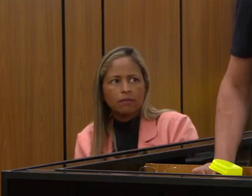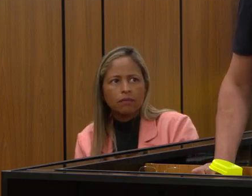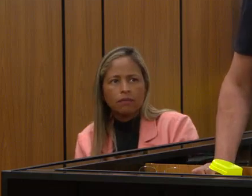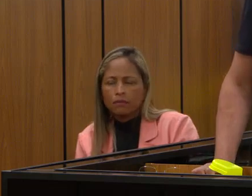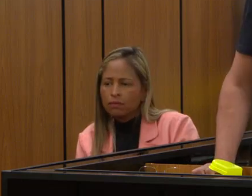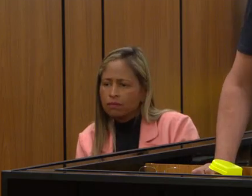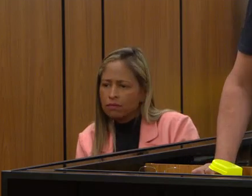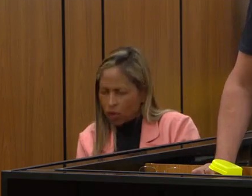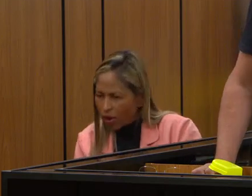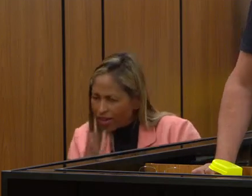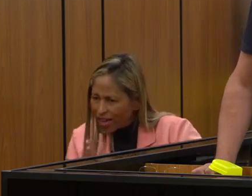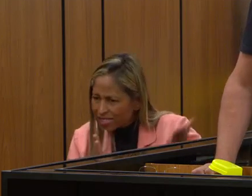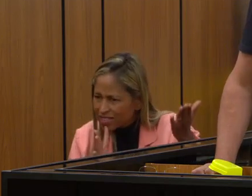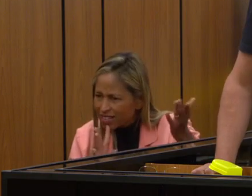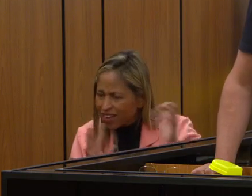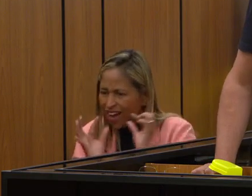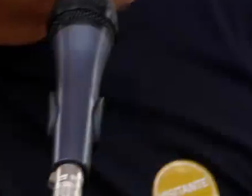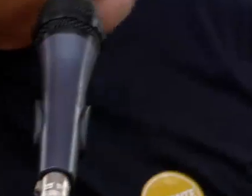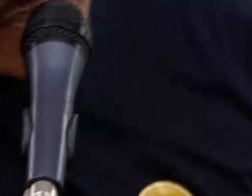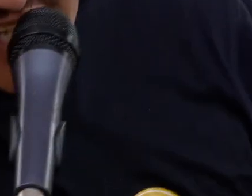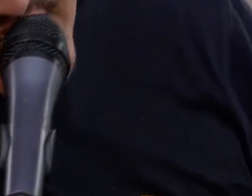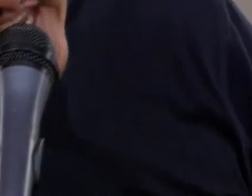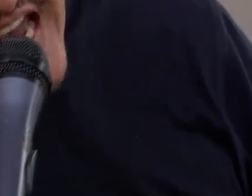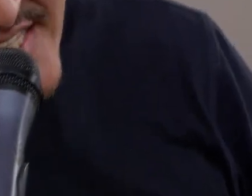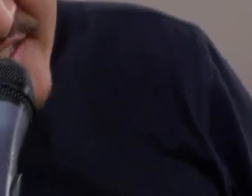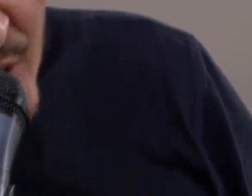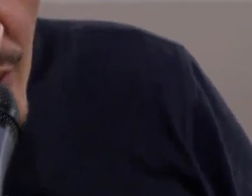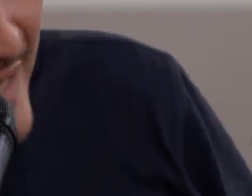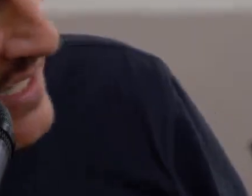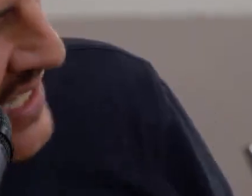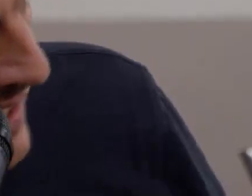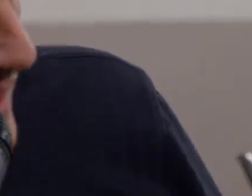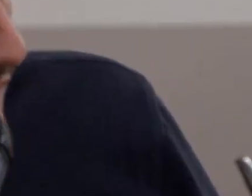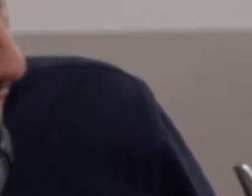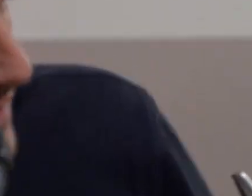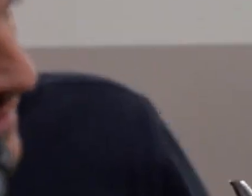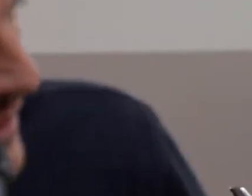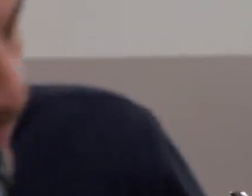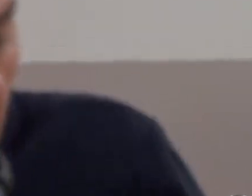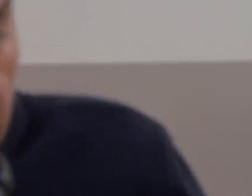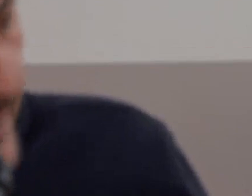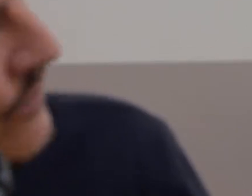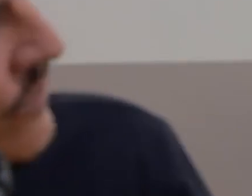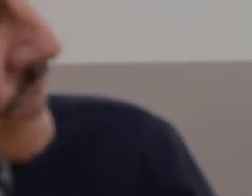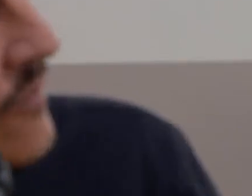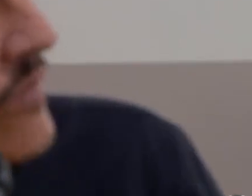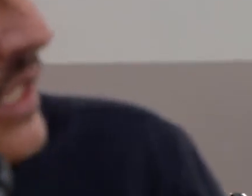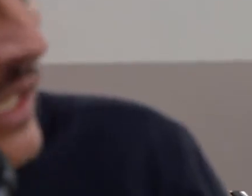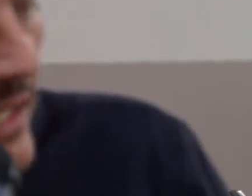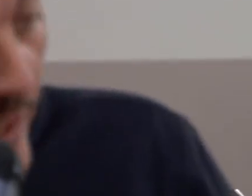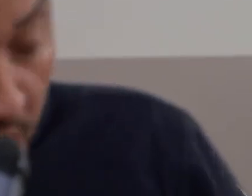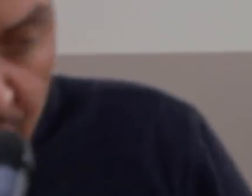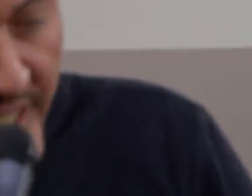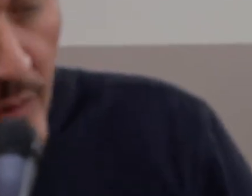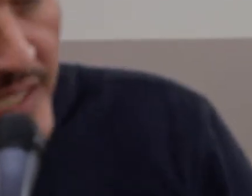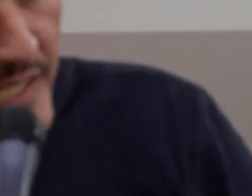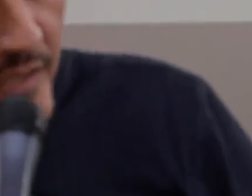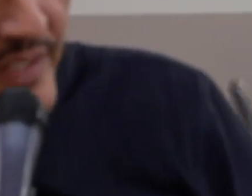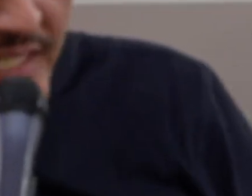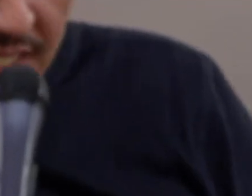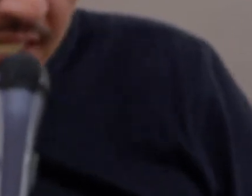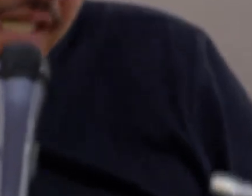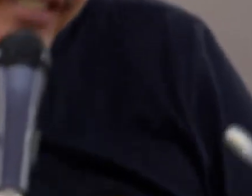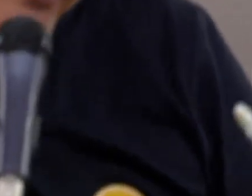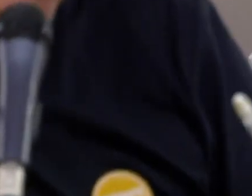vocês se conhece r$ 600 eles me cobraram isso aqui deputado e eu questionei